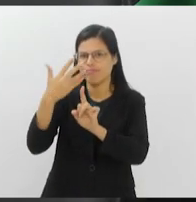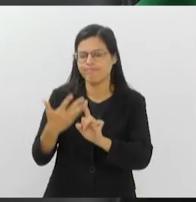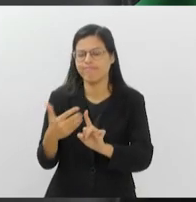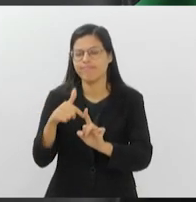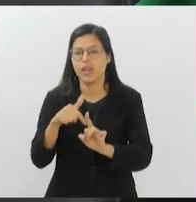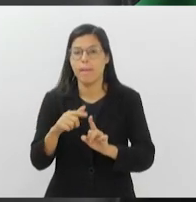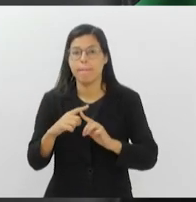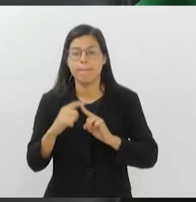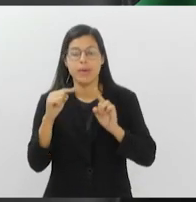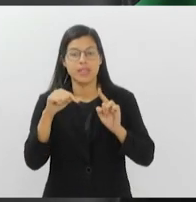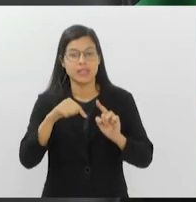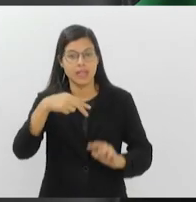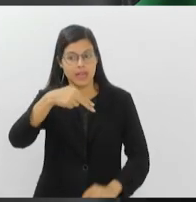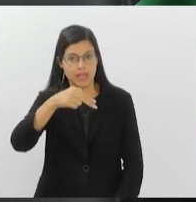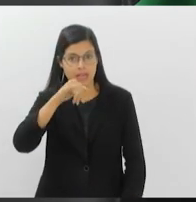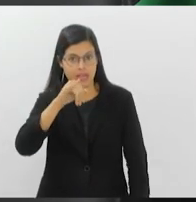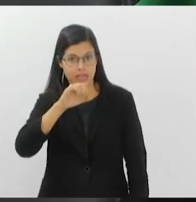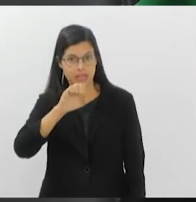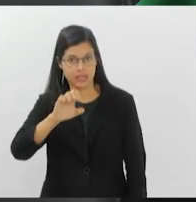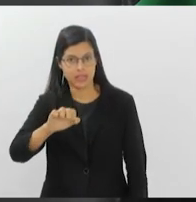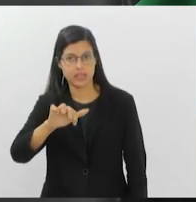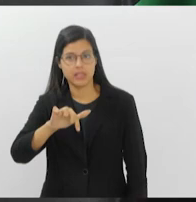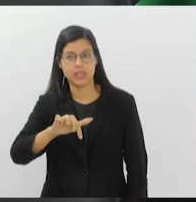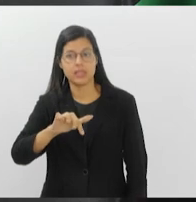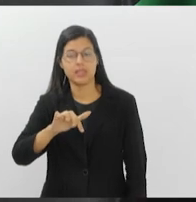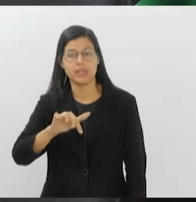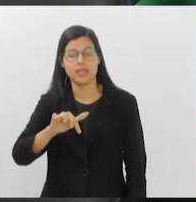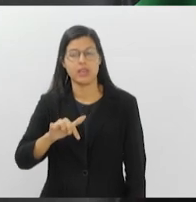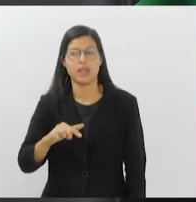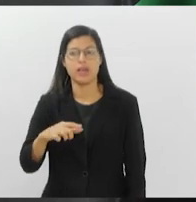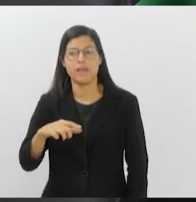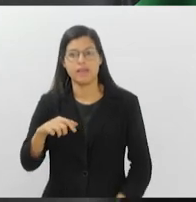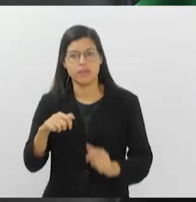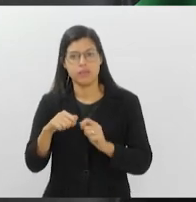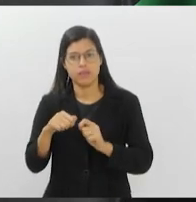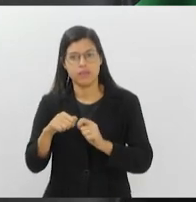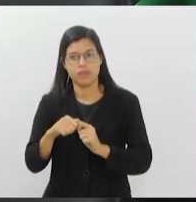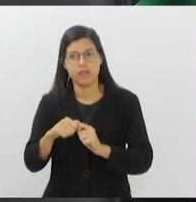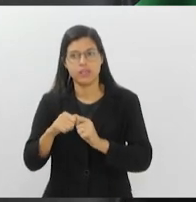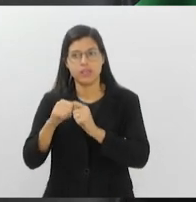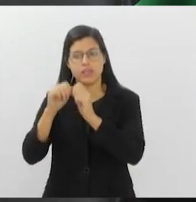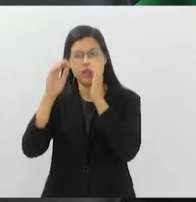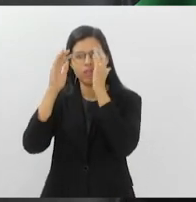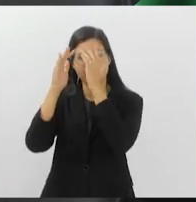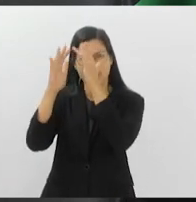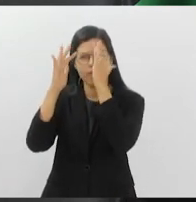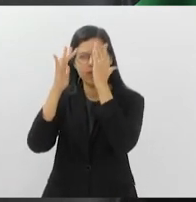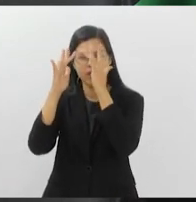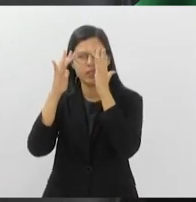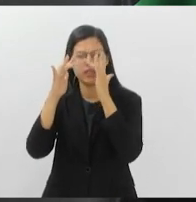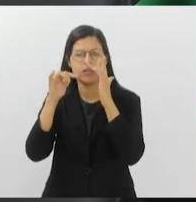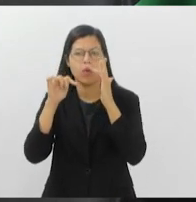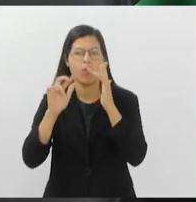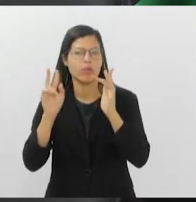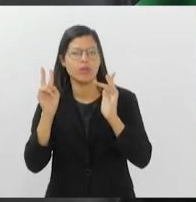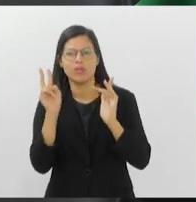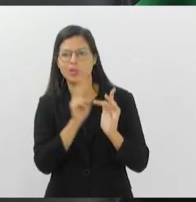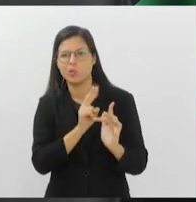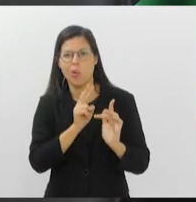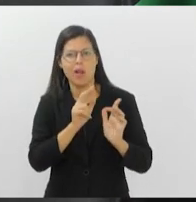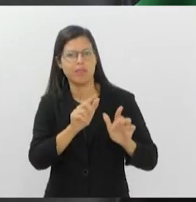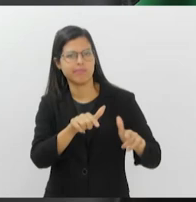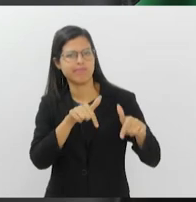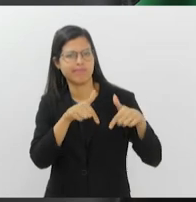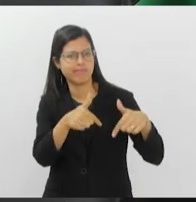da Silveira faz exatamente essa boa reflexão. Quando a gente olha para a sua atuação, a gente vê